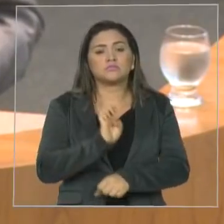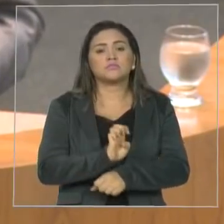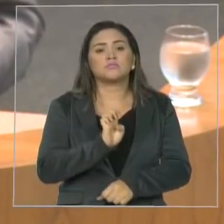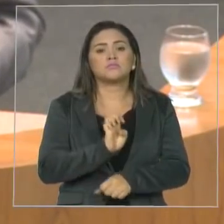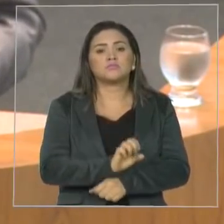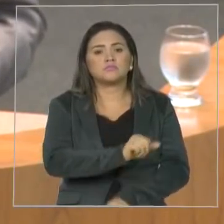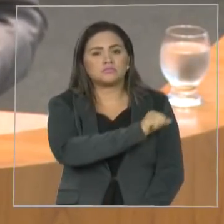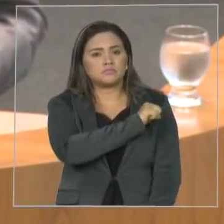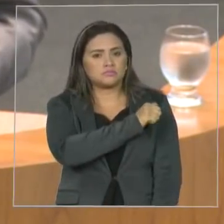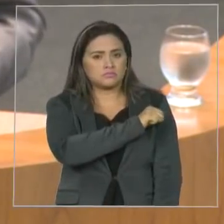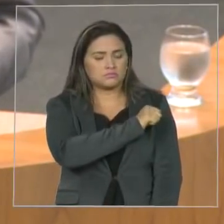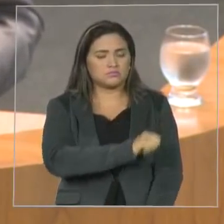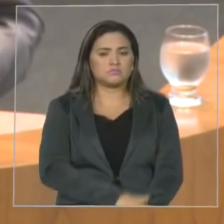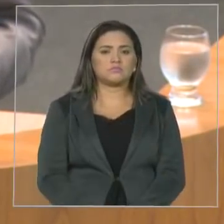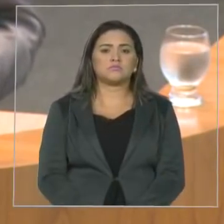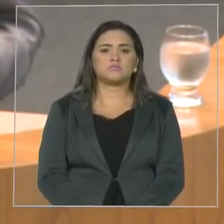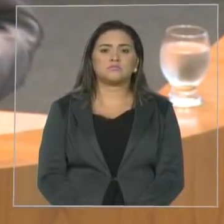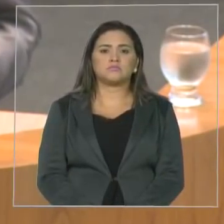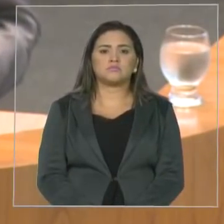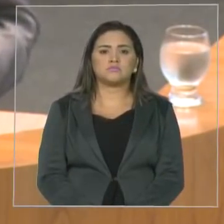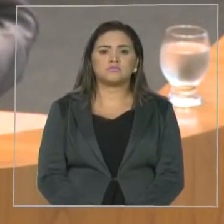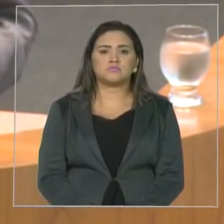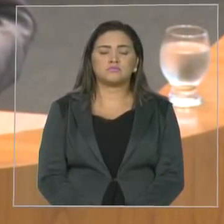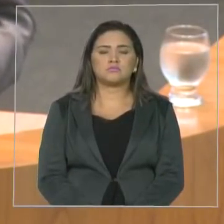A intervenção federal no Rio de Janeiro